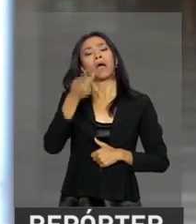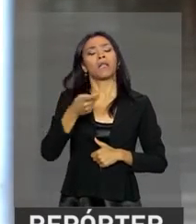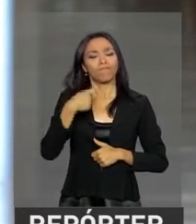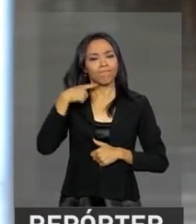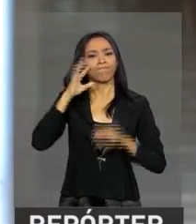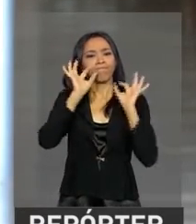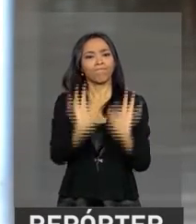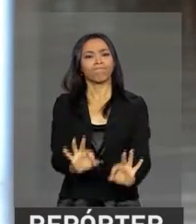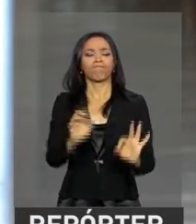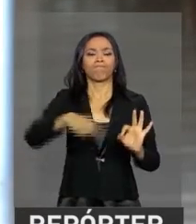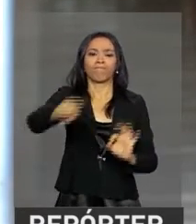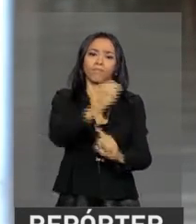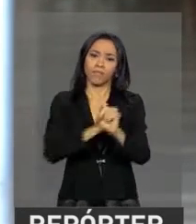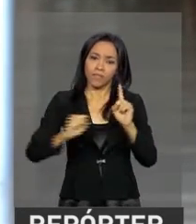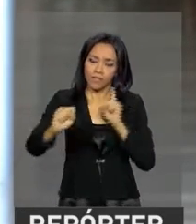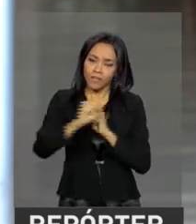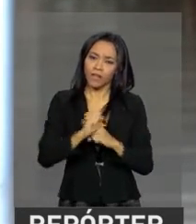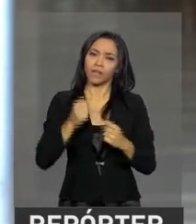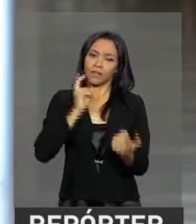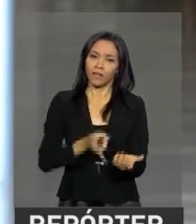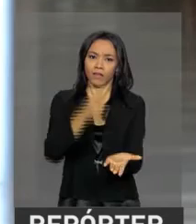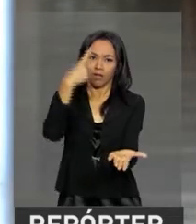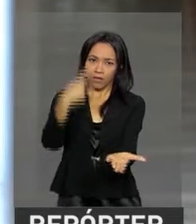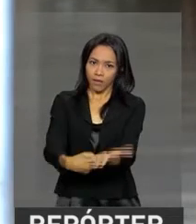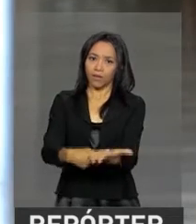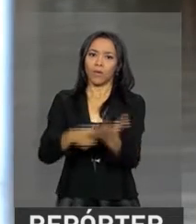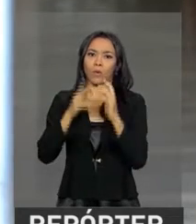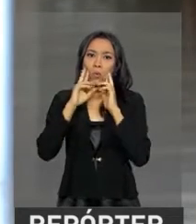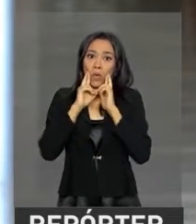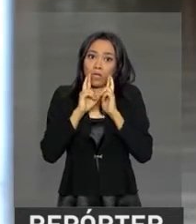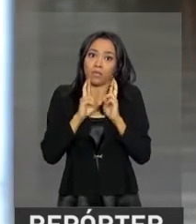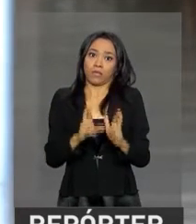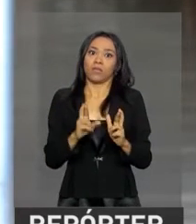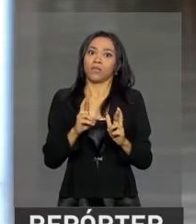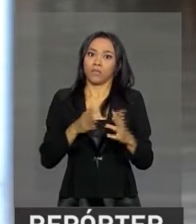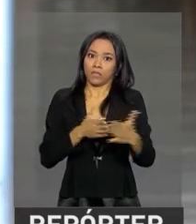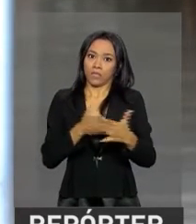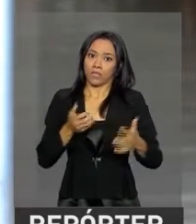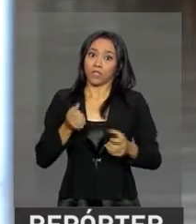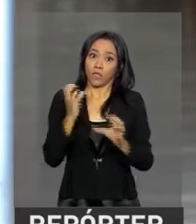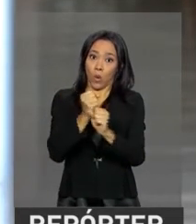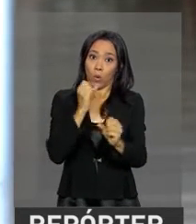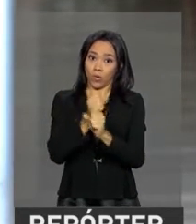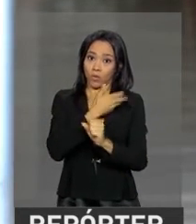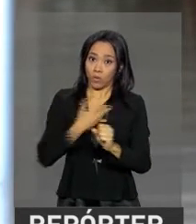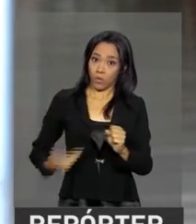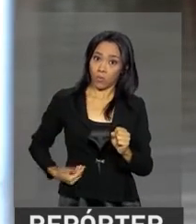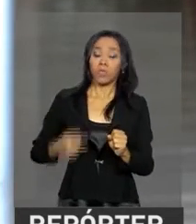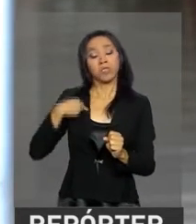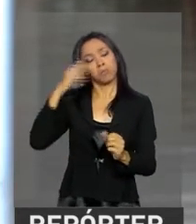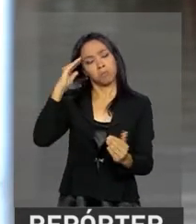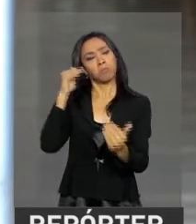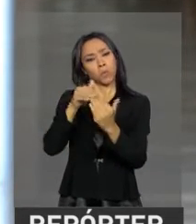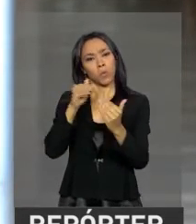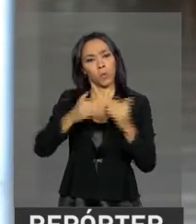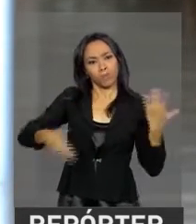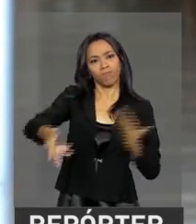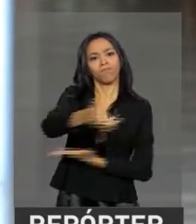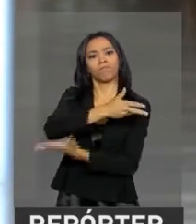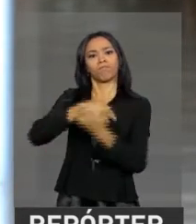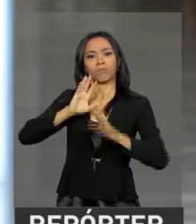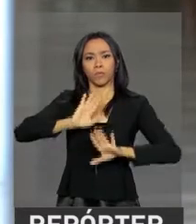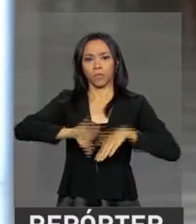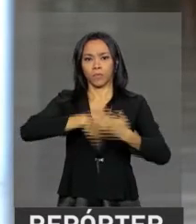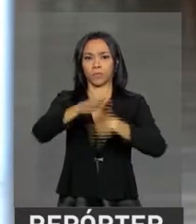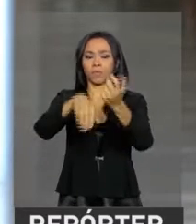da sociedade em manter responsabilidade com as contas públicas representam o consenso sólido sobre o rumo a seguir no país